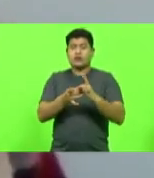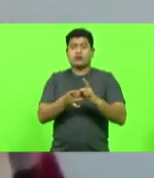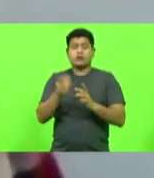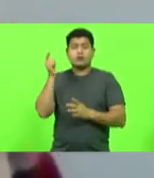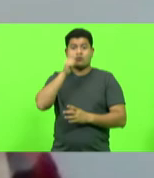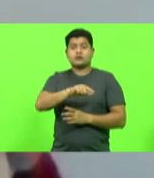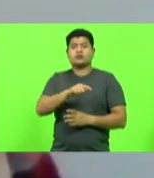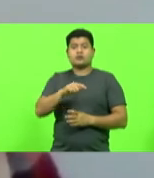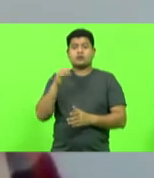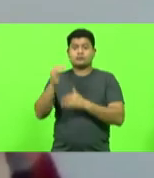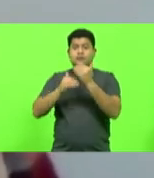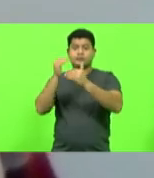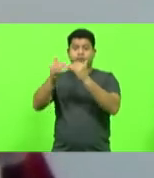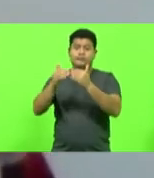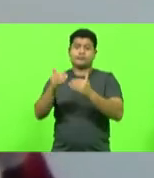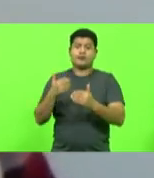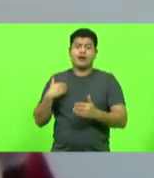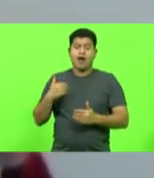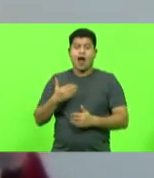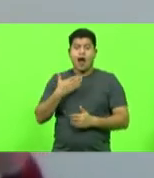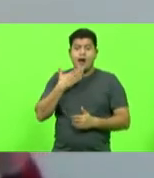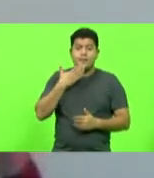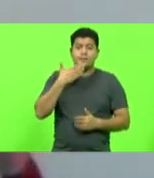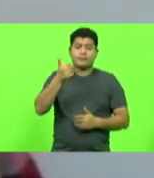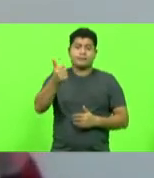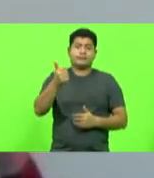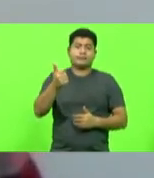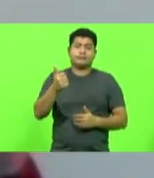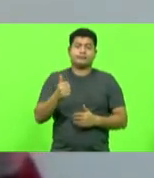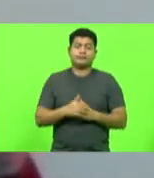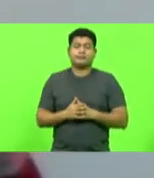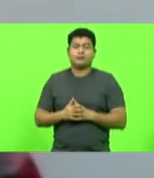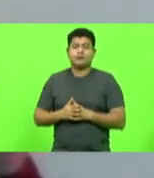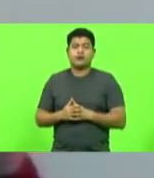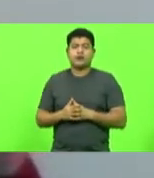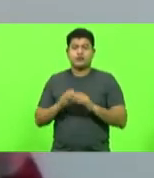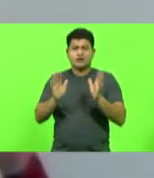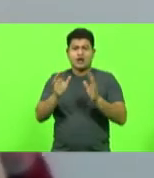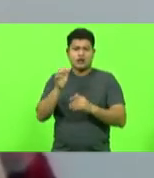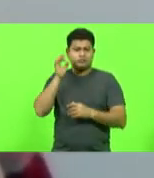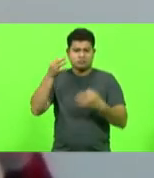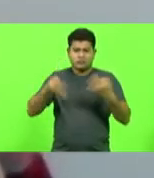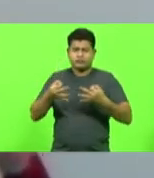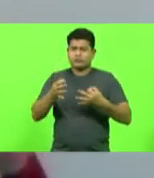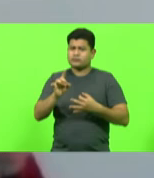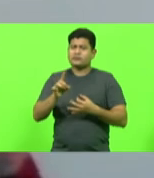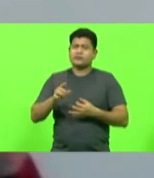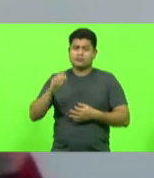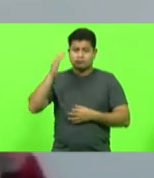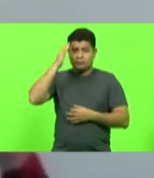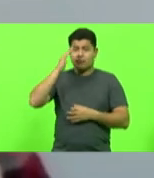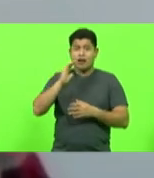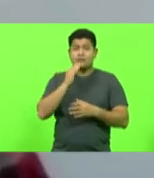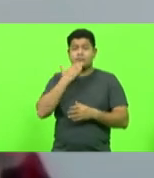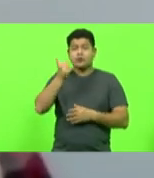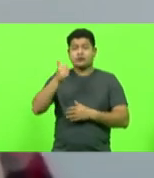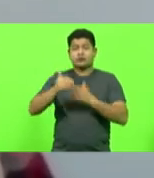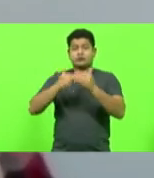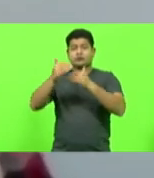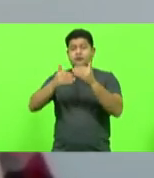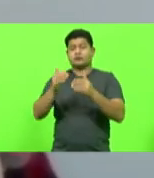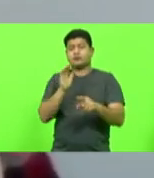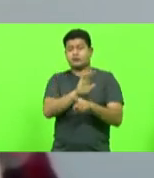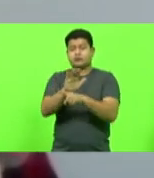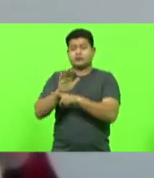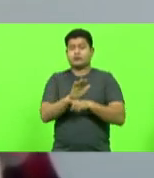possível, ainda que não a ideal, de bem atender os usuários da assistência social de forma digna e adequada. Por fim,